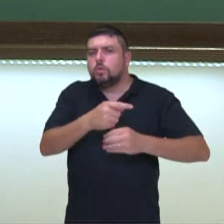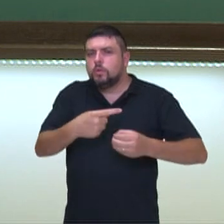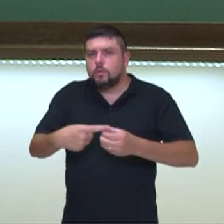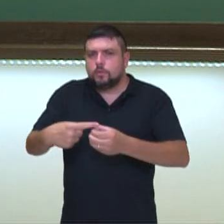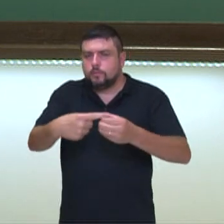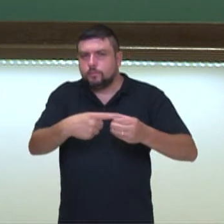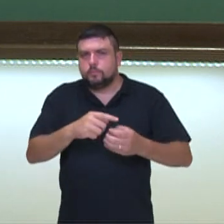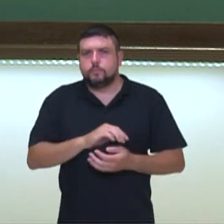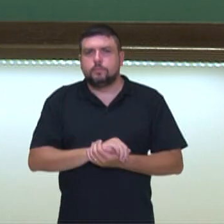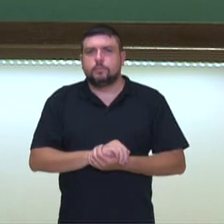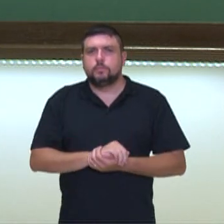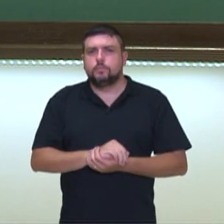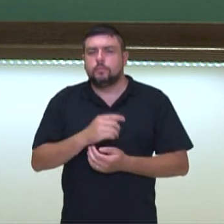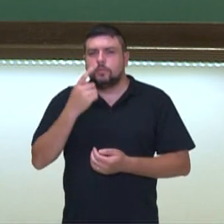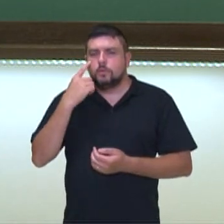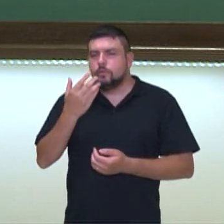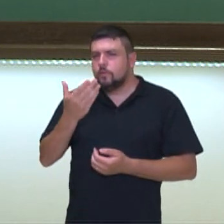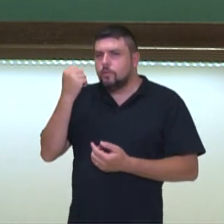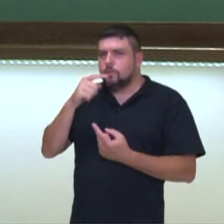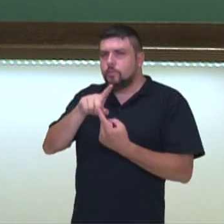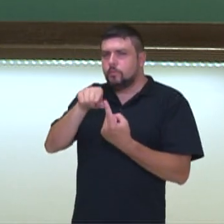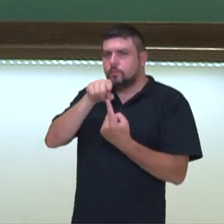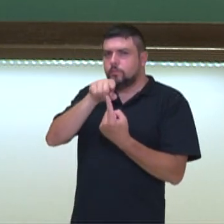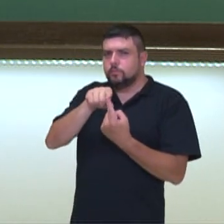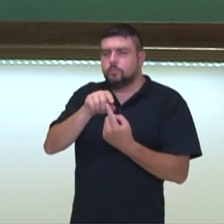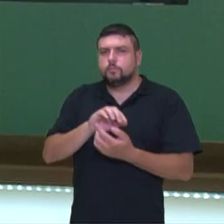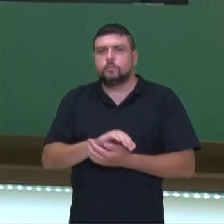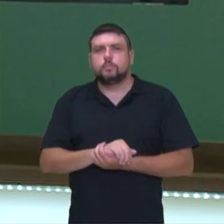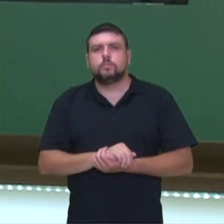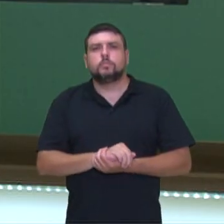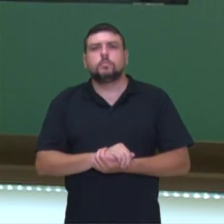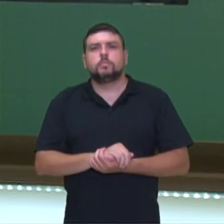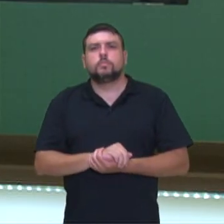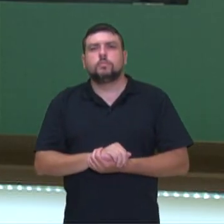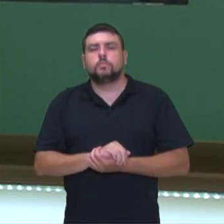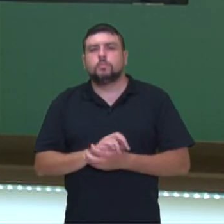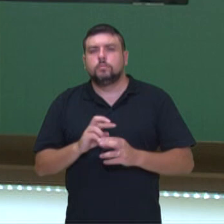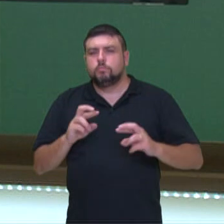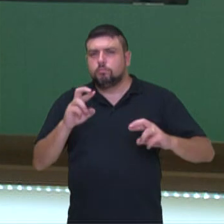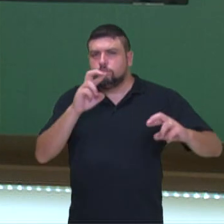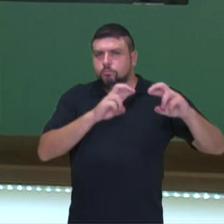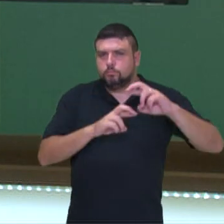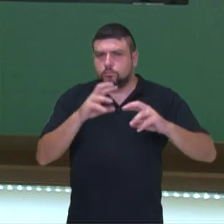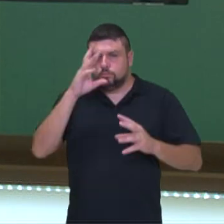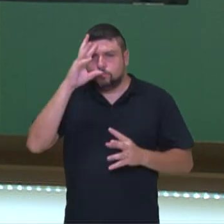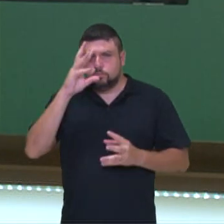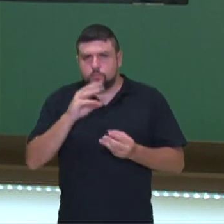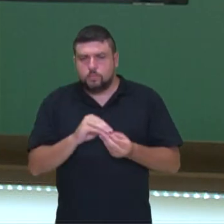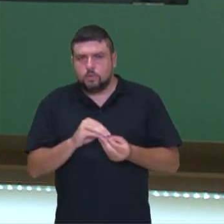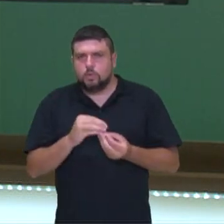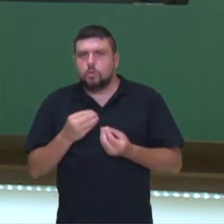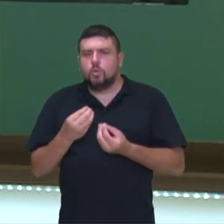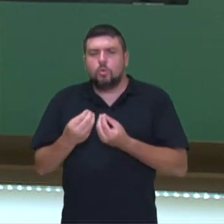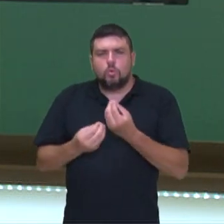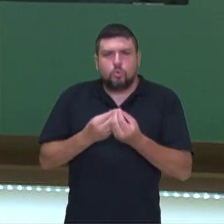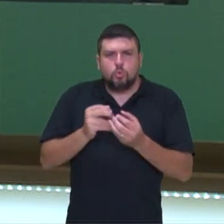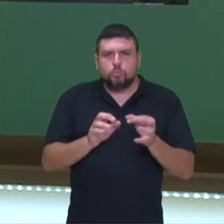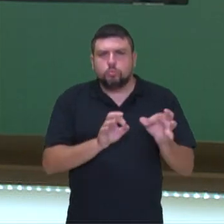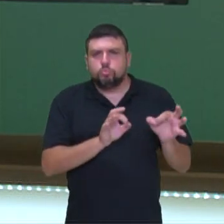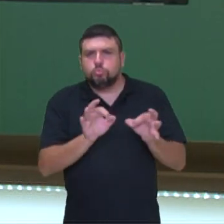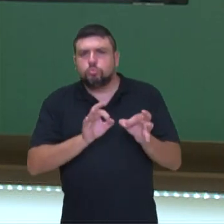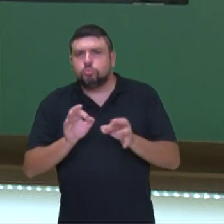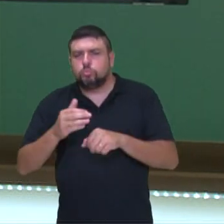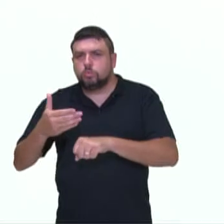urbanas. Venha cá comigo, vamos ver os nossos objetivos. Analisar e compreender como são desenvolvidas